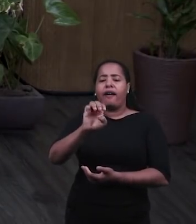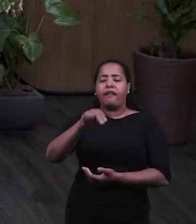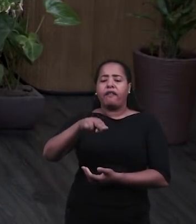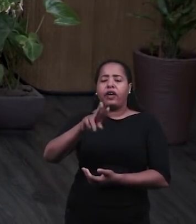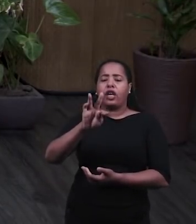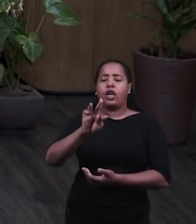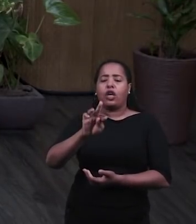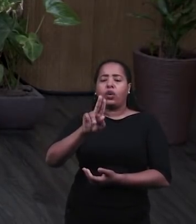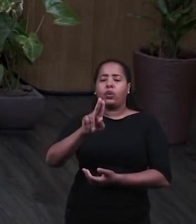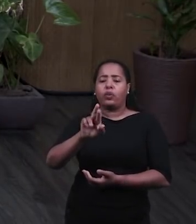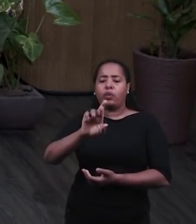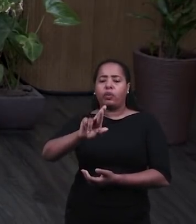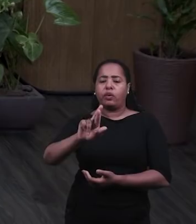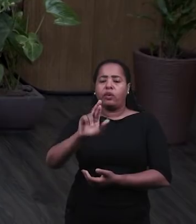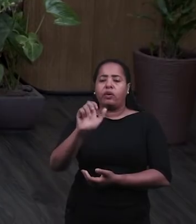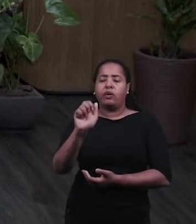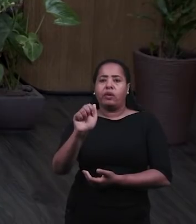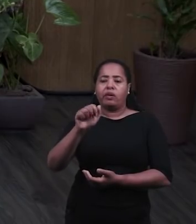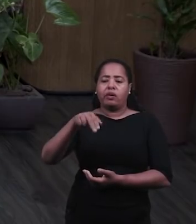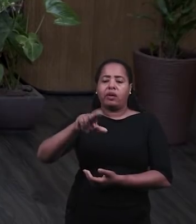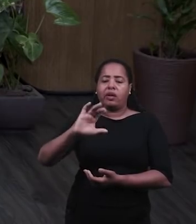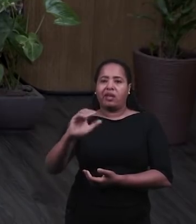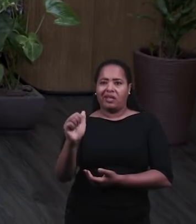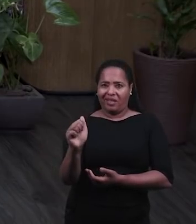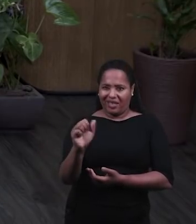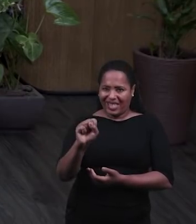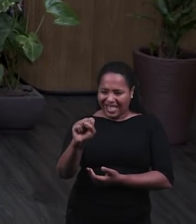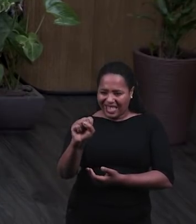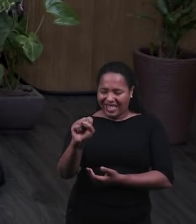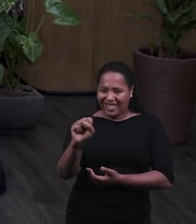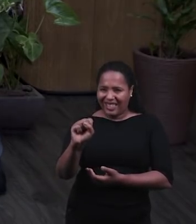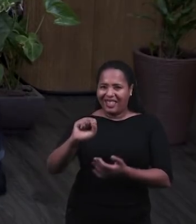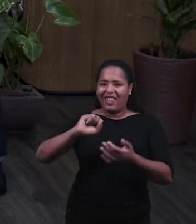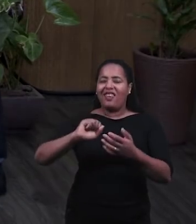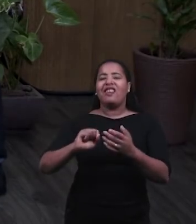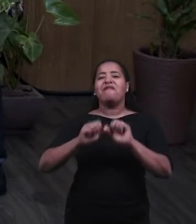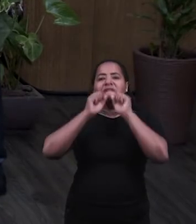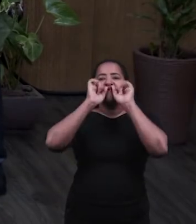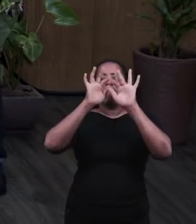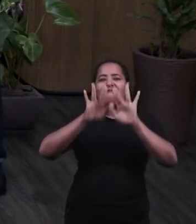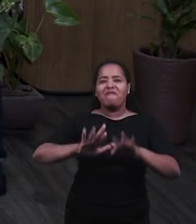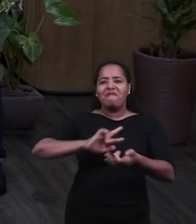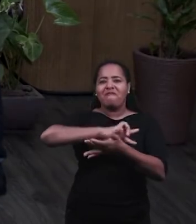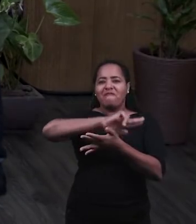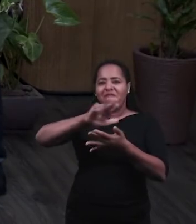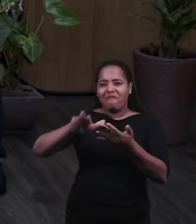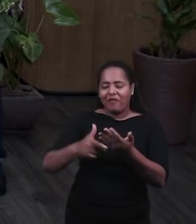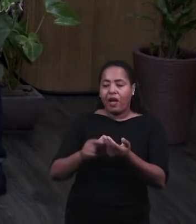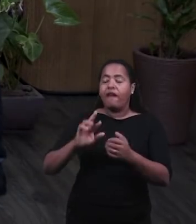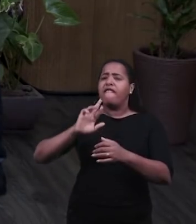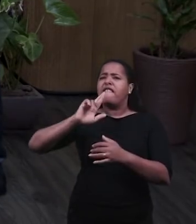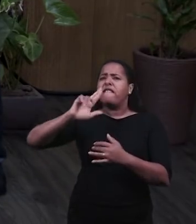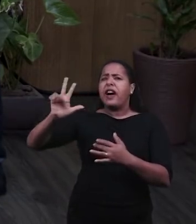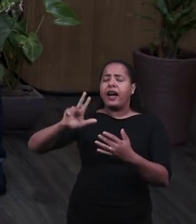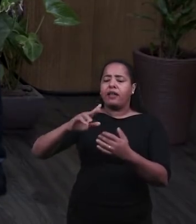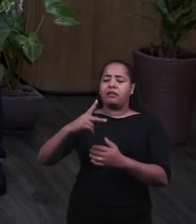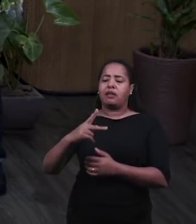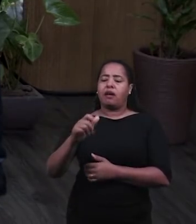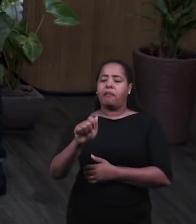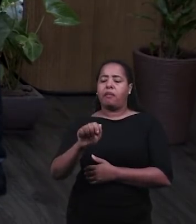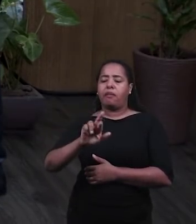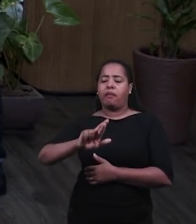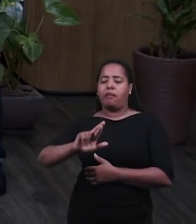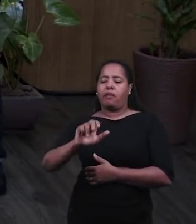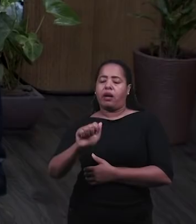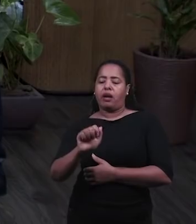falou apenas a parábola do semeador, mas muitas outras. Muitas outras parábolas, né? E certamente naquela